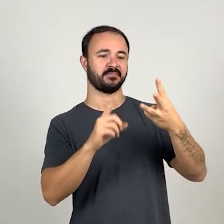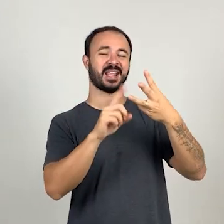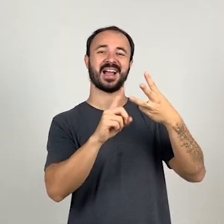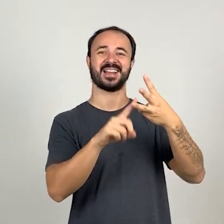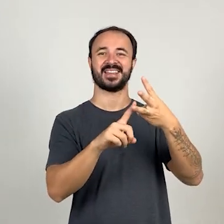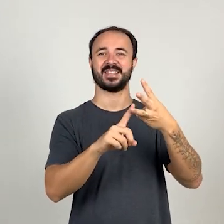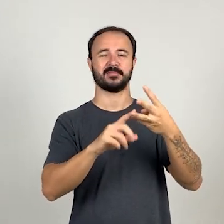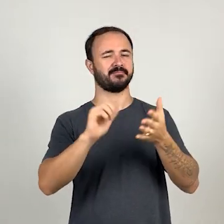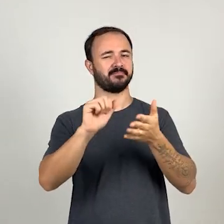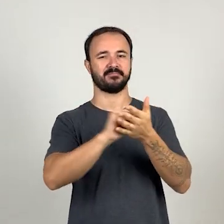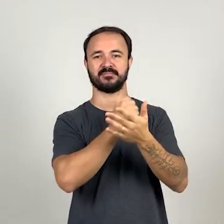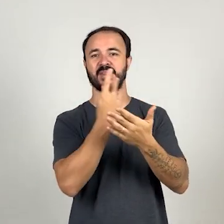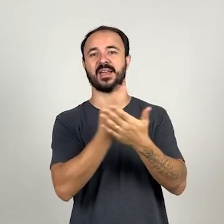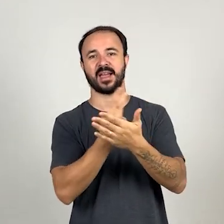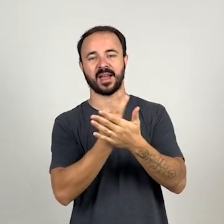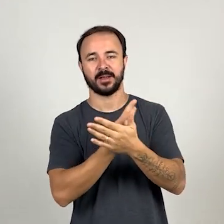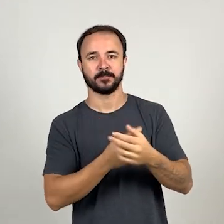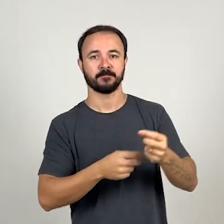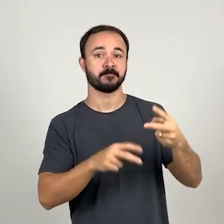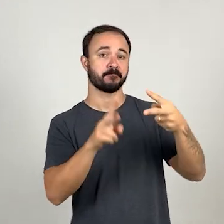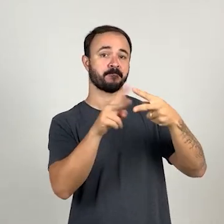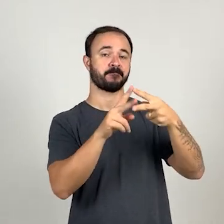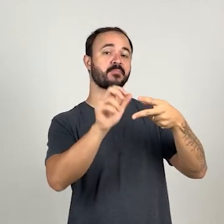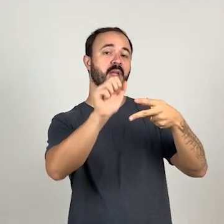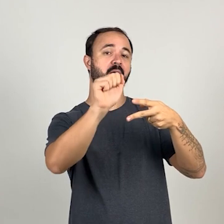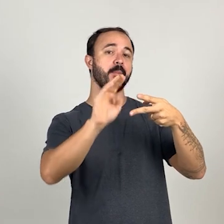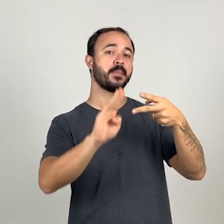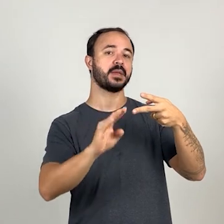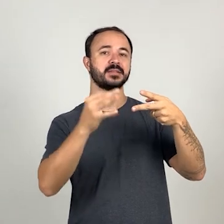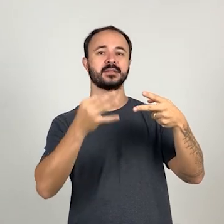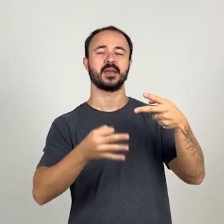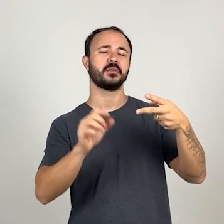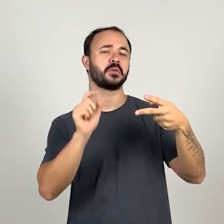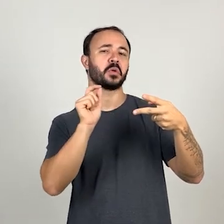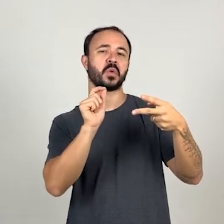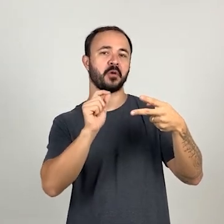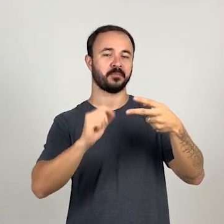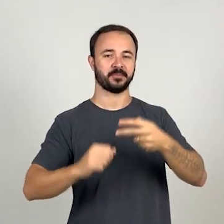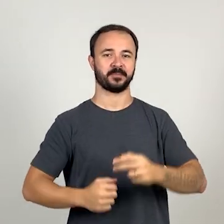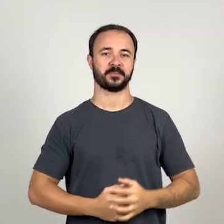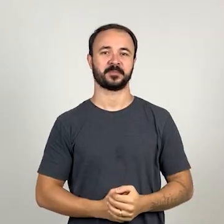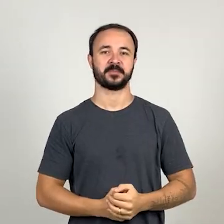uma eliminada. Vamos ficar entre a A e a B. Vamos ver a resposta?